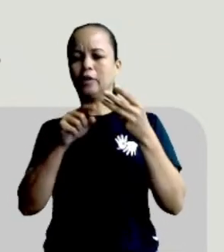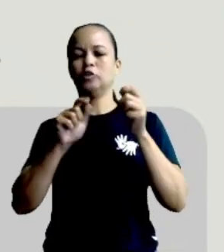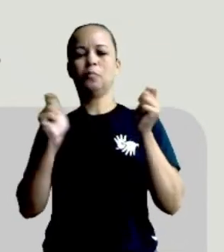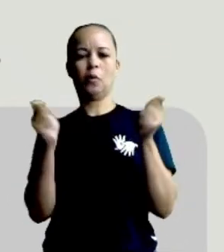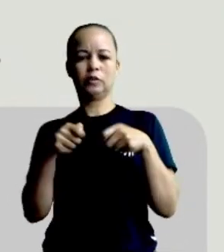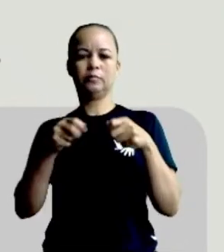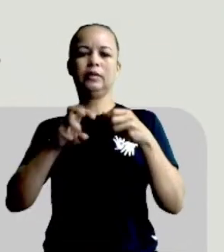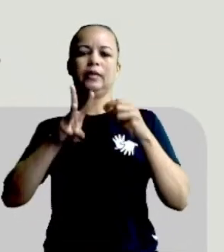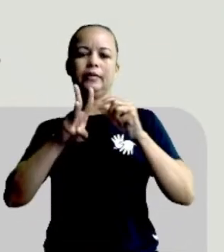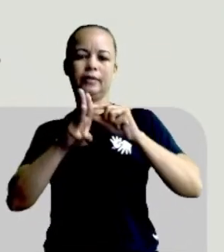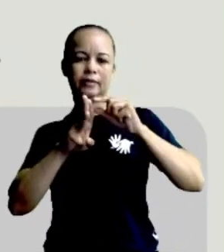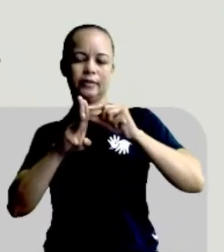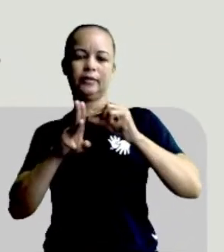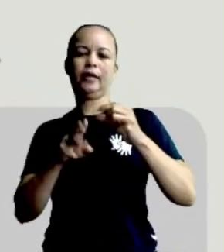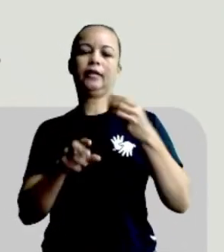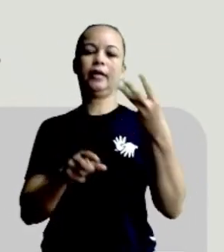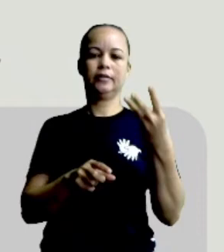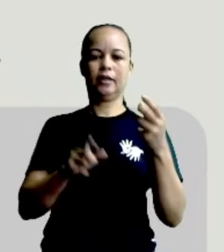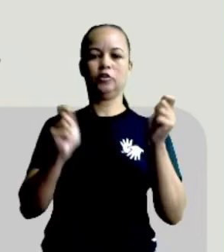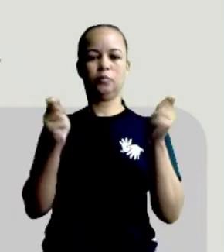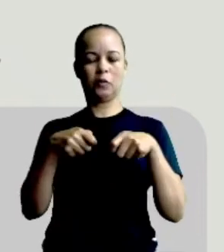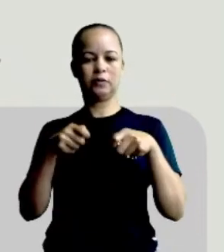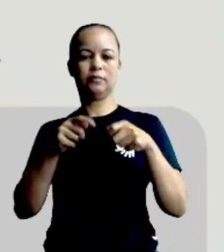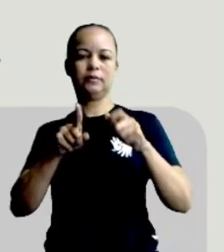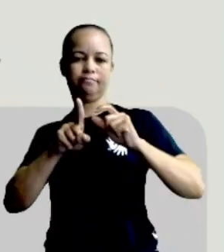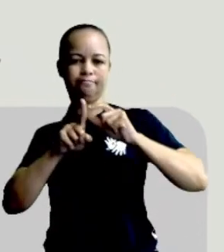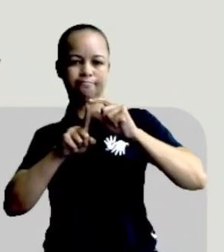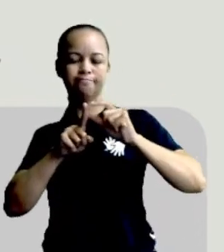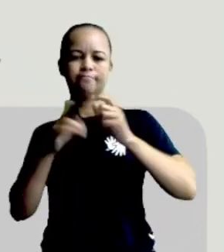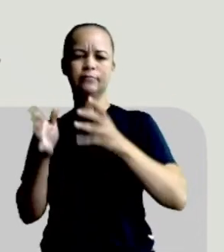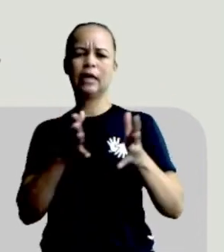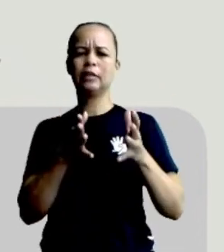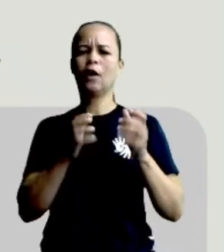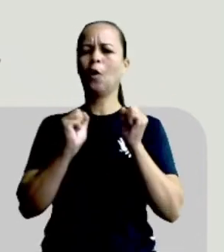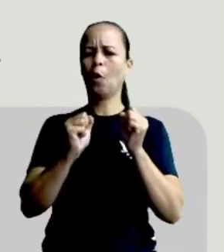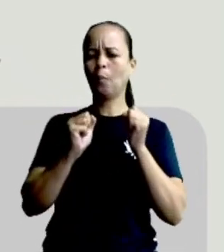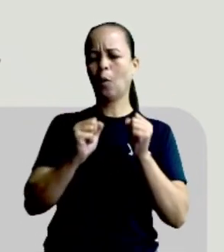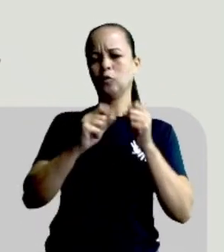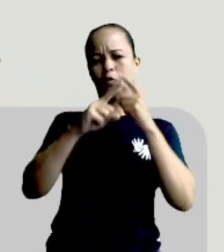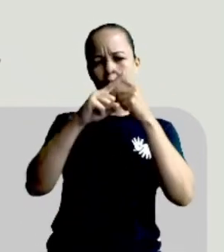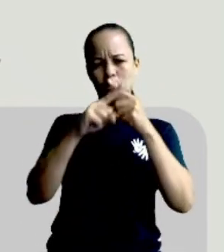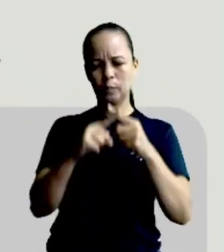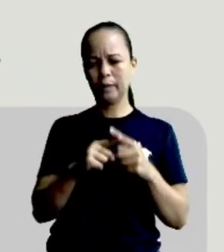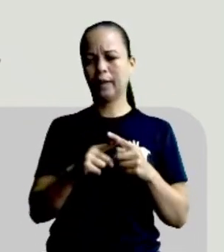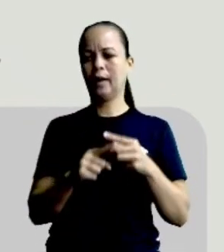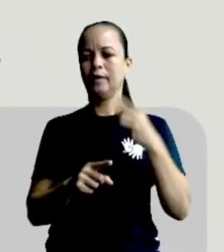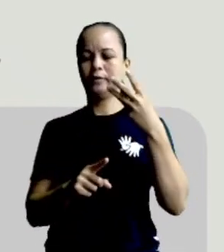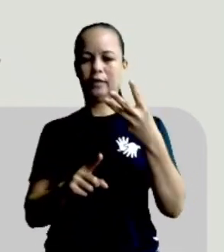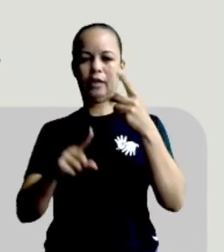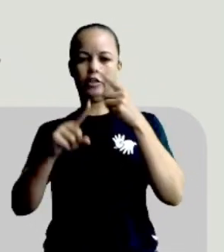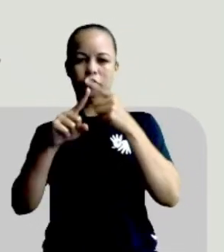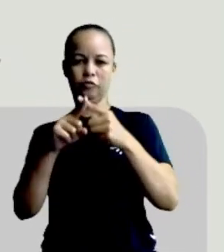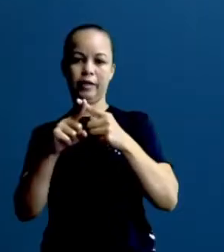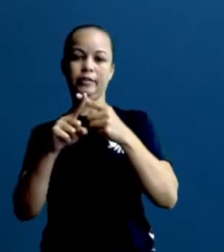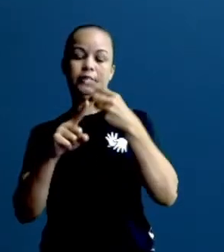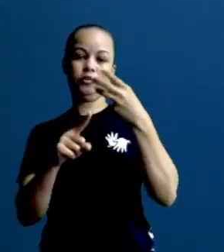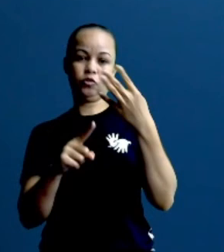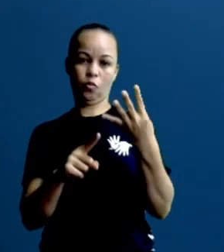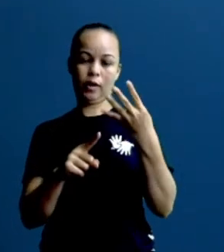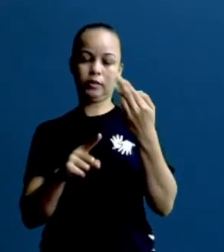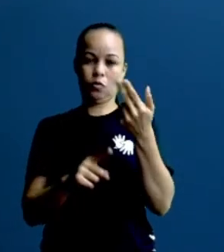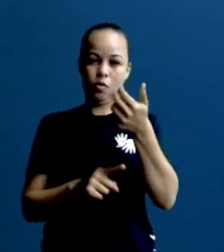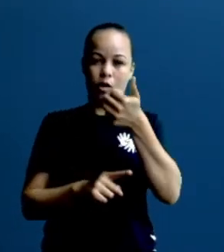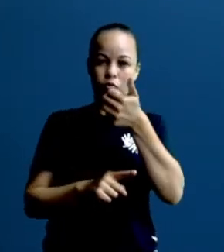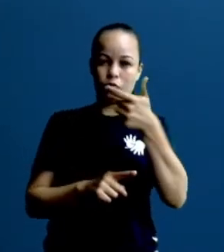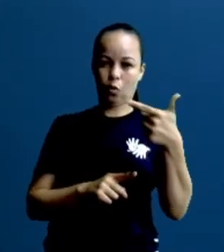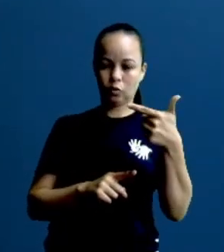isso. 13 vezes 4, 12. 12 vezes 3, 36. Beleza?